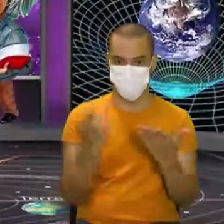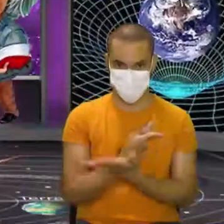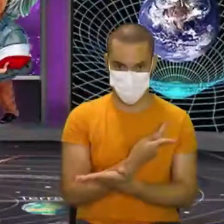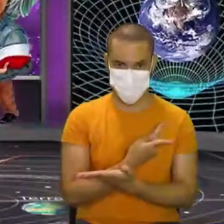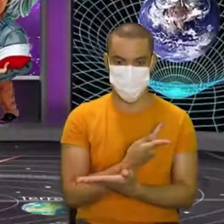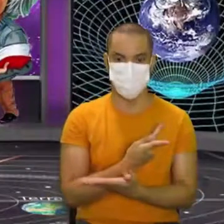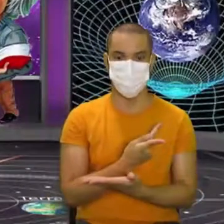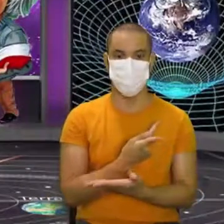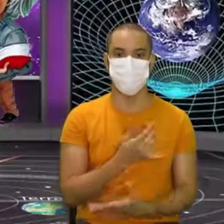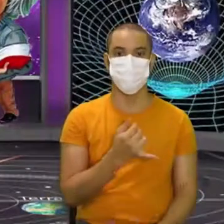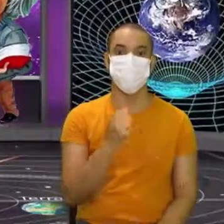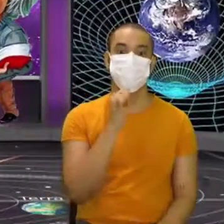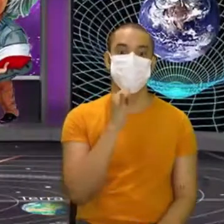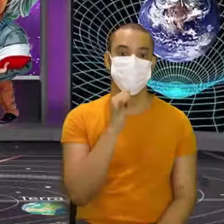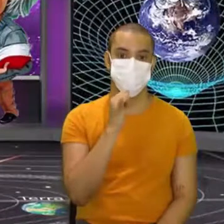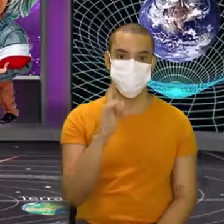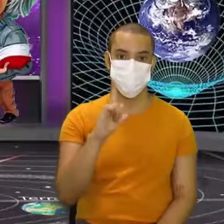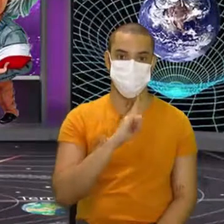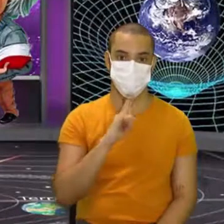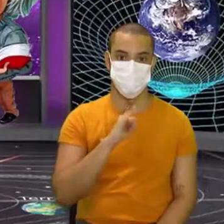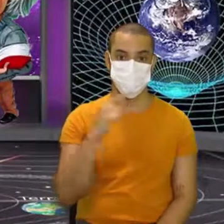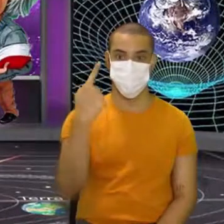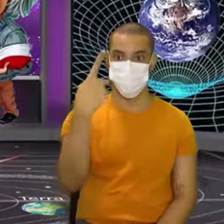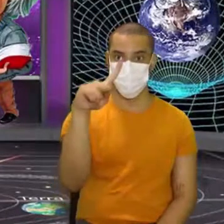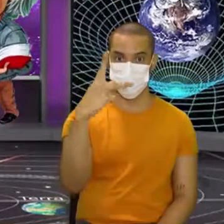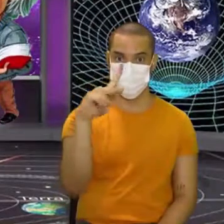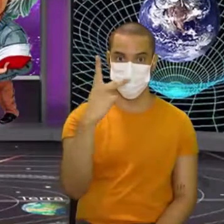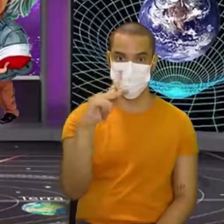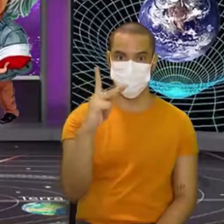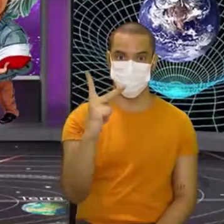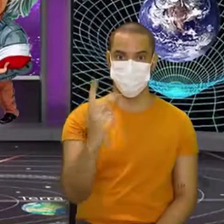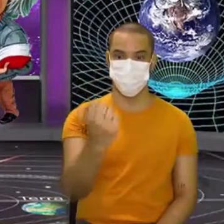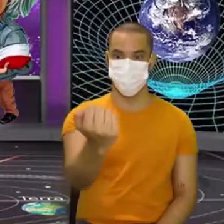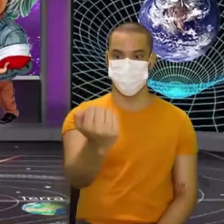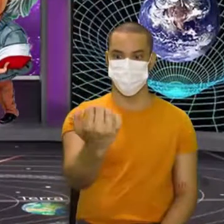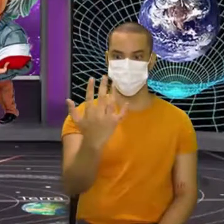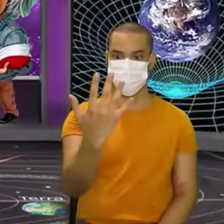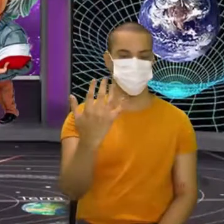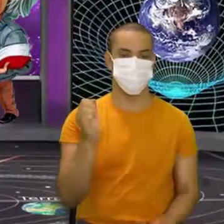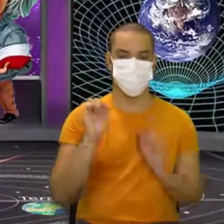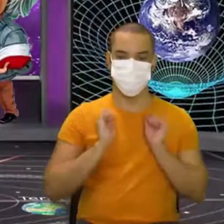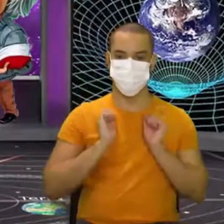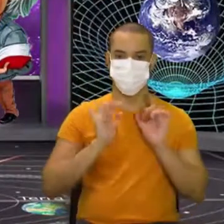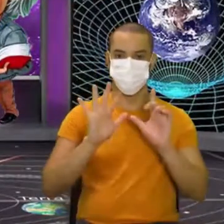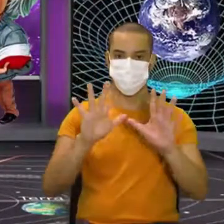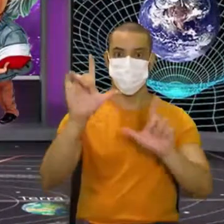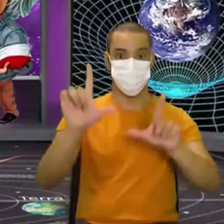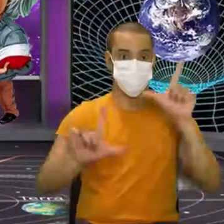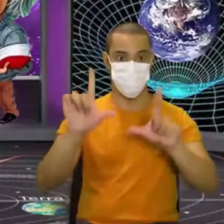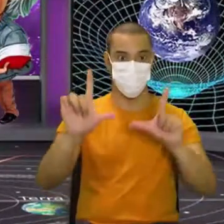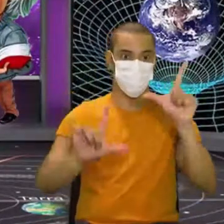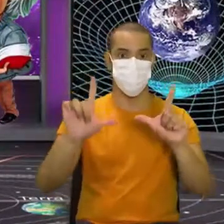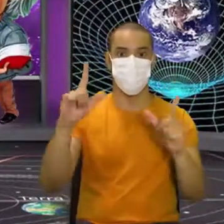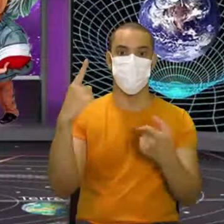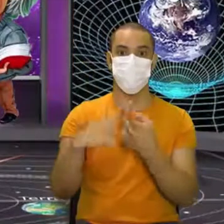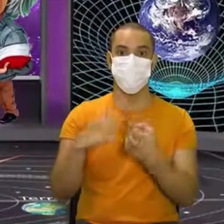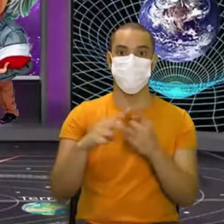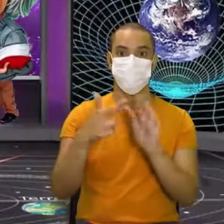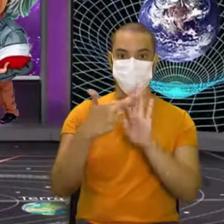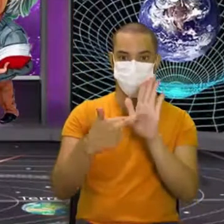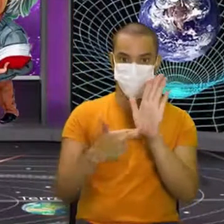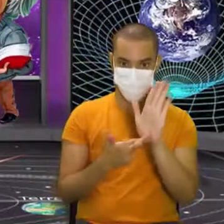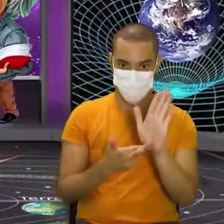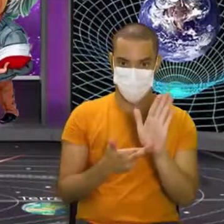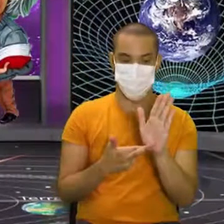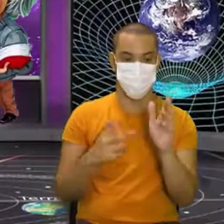com como se você tiver saindo de vocês e vir entrando na TV porque se fosse pela regra da mão direita